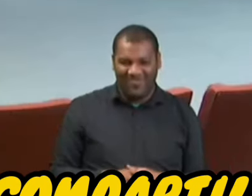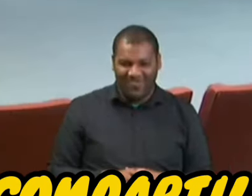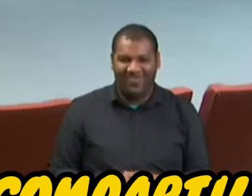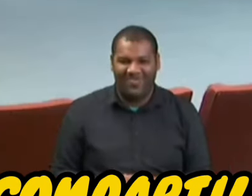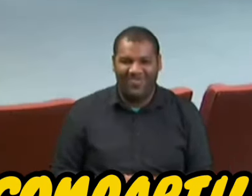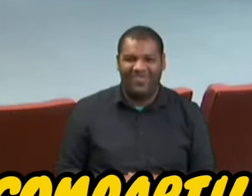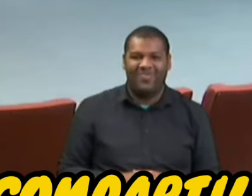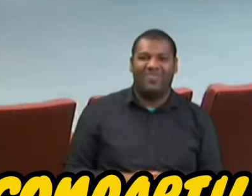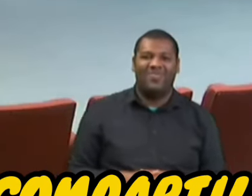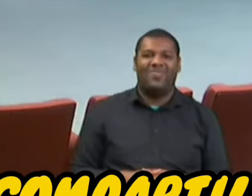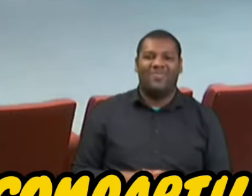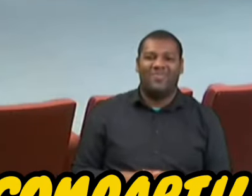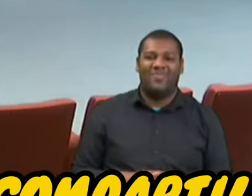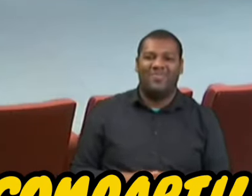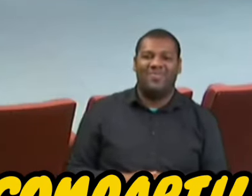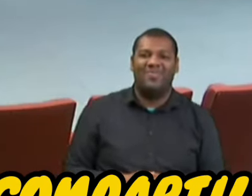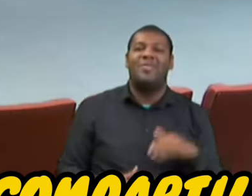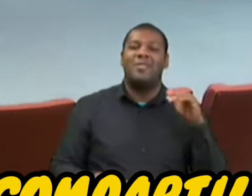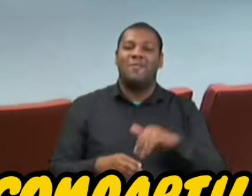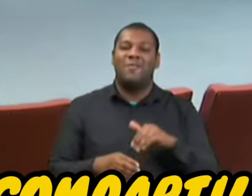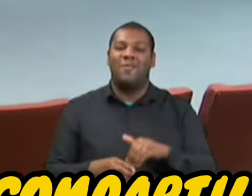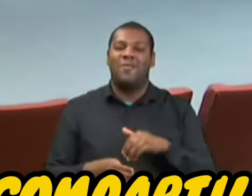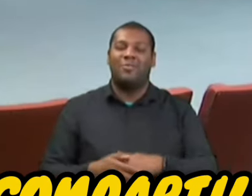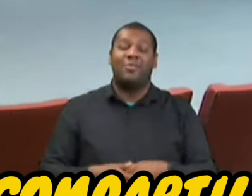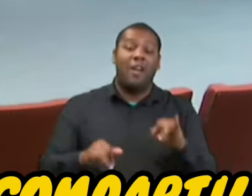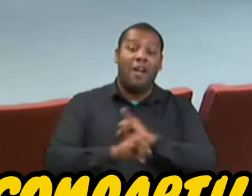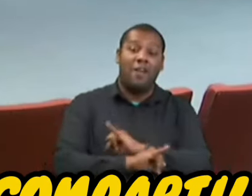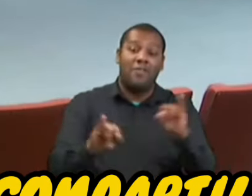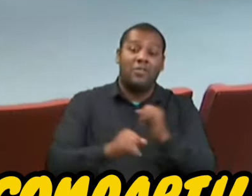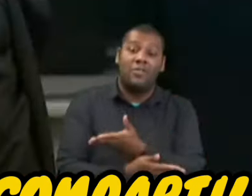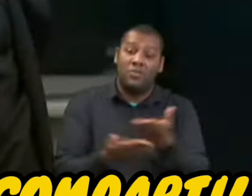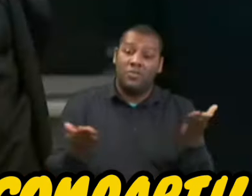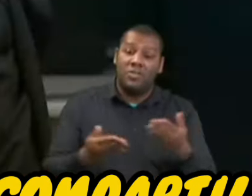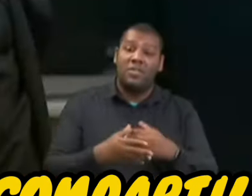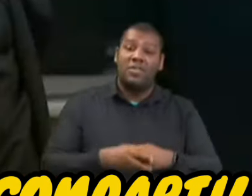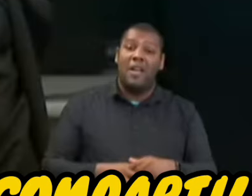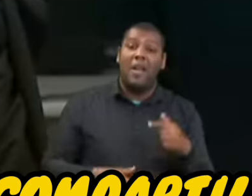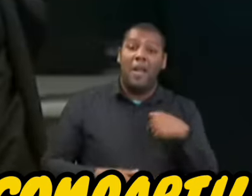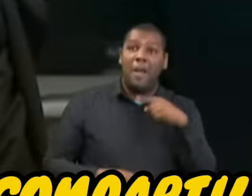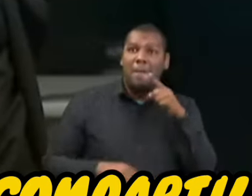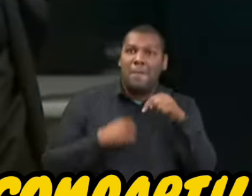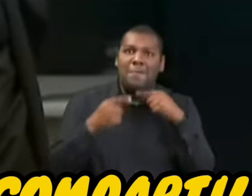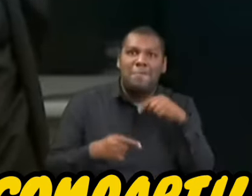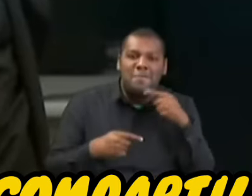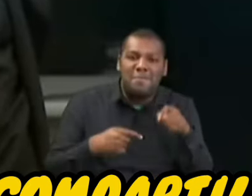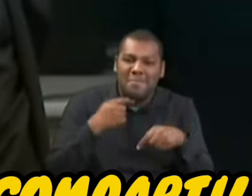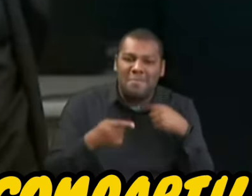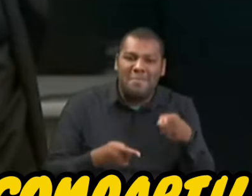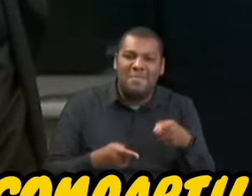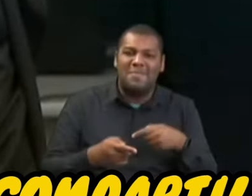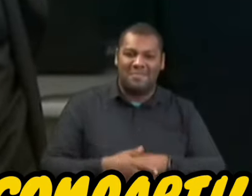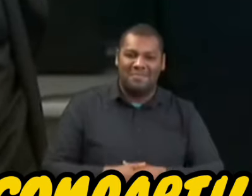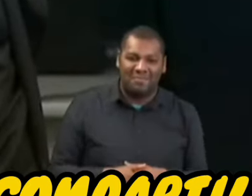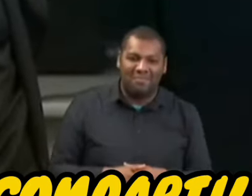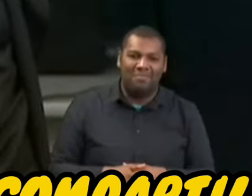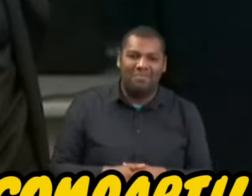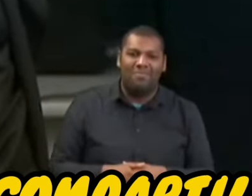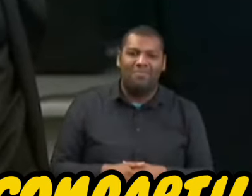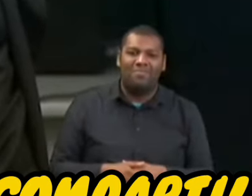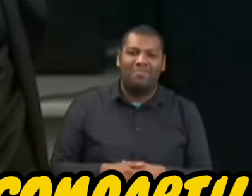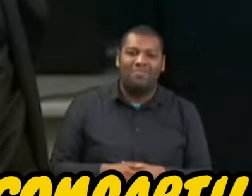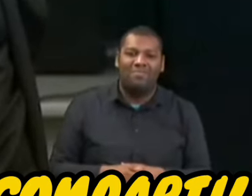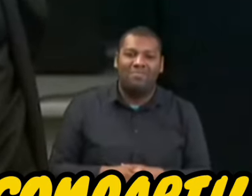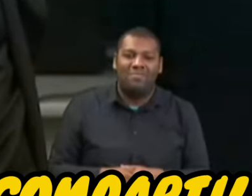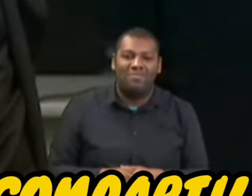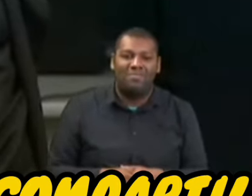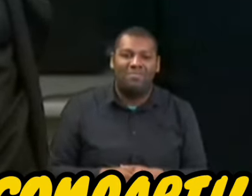sim a observação quanto ao bem lançado voto, eu quero dizer a Vossa Excelência que eu fiquei com essa dúvida, longamente. E só pesei